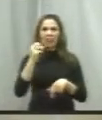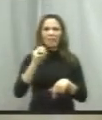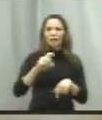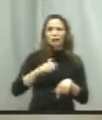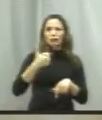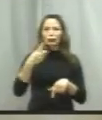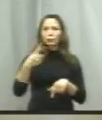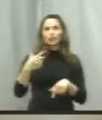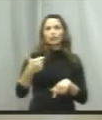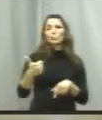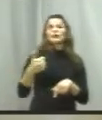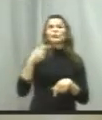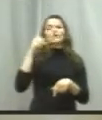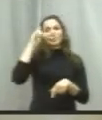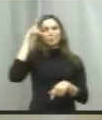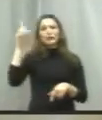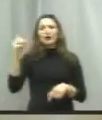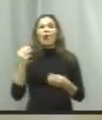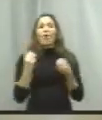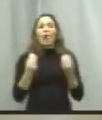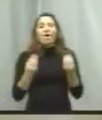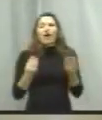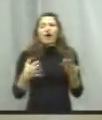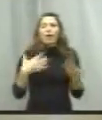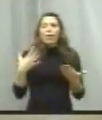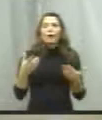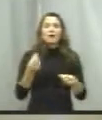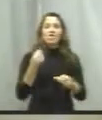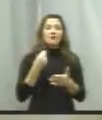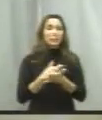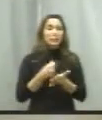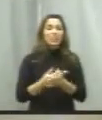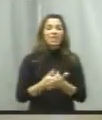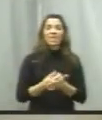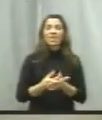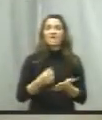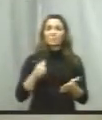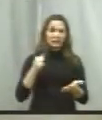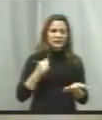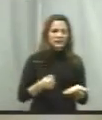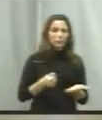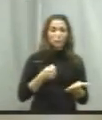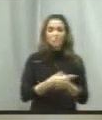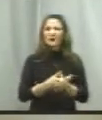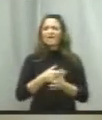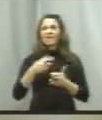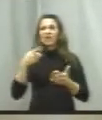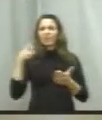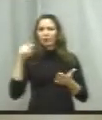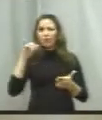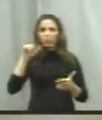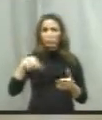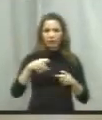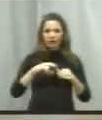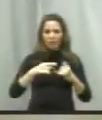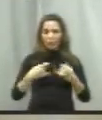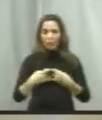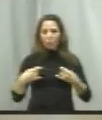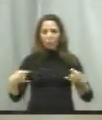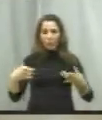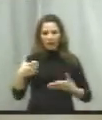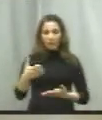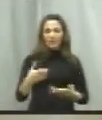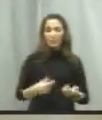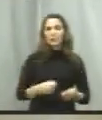eles não vão falar quando vai sair o pagamento. Eu estou pagando multa na faculdade, e o prefeito não vai mandar mais dinheiro depois do meu salário. Então, por